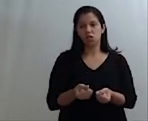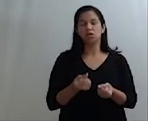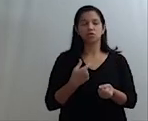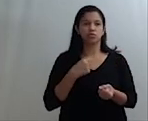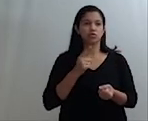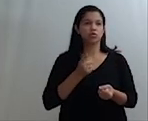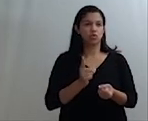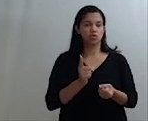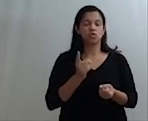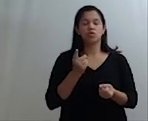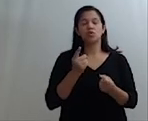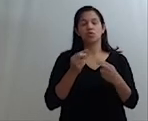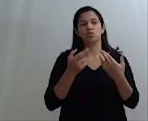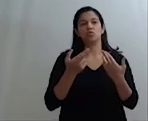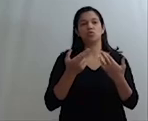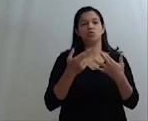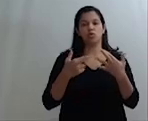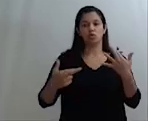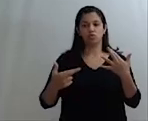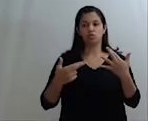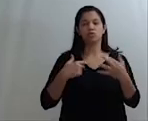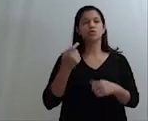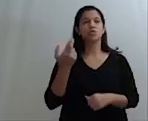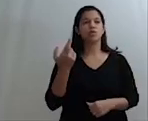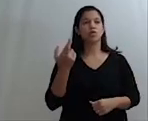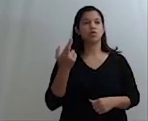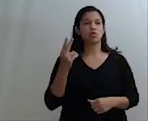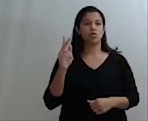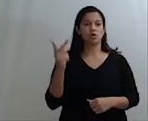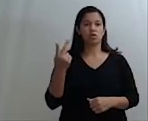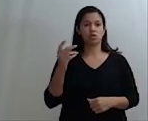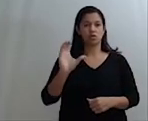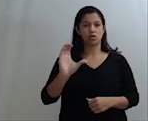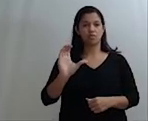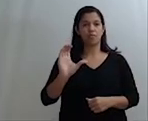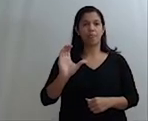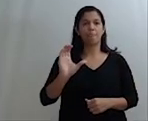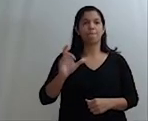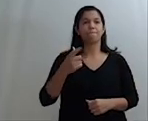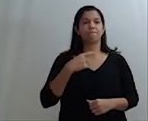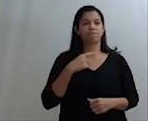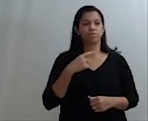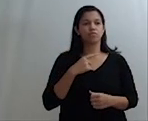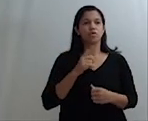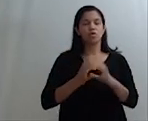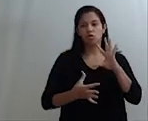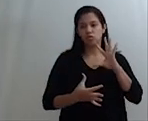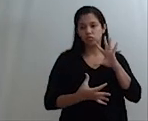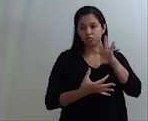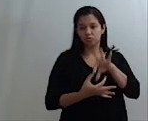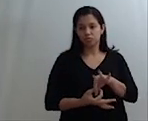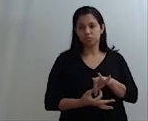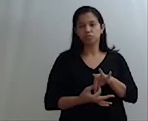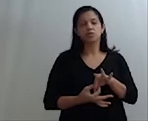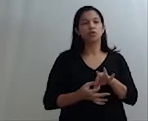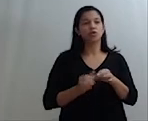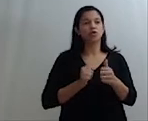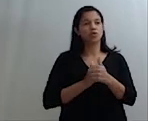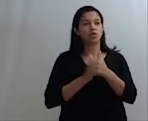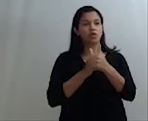presidente min Rogério no sentido eu reitero o que disse antes e acompanha a